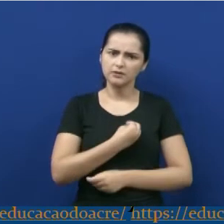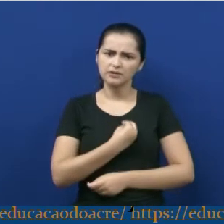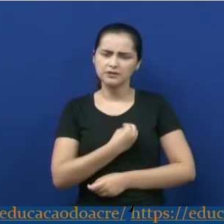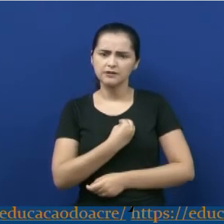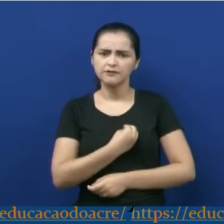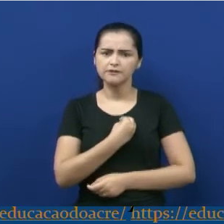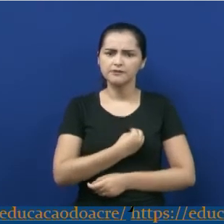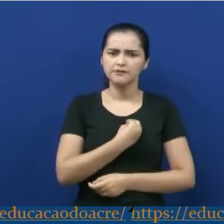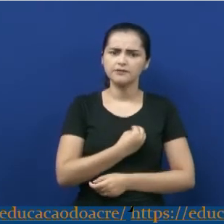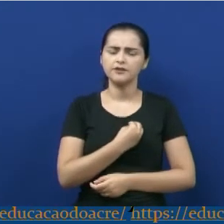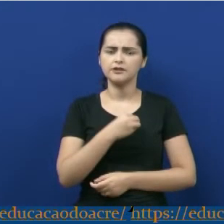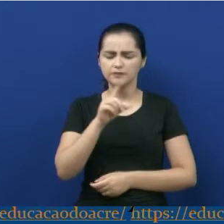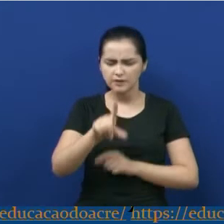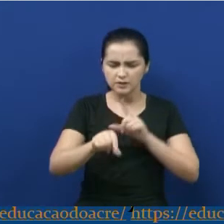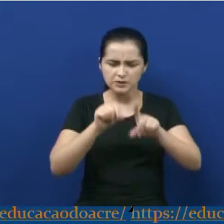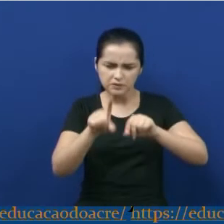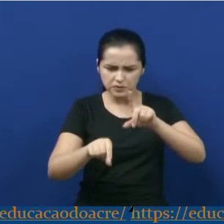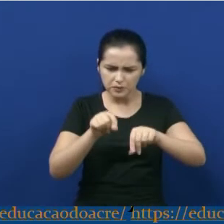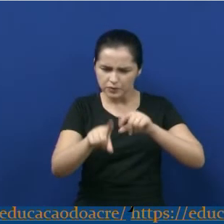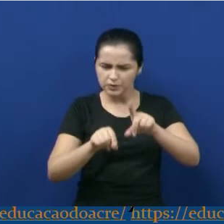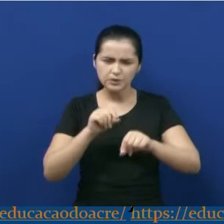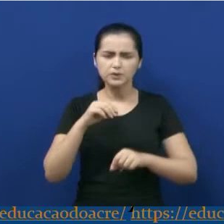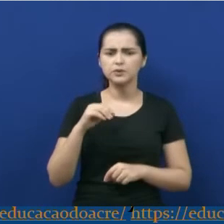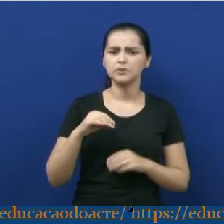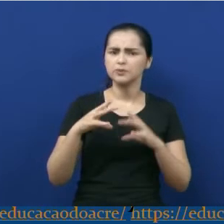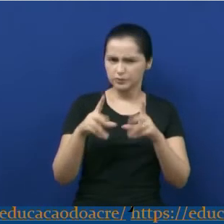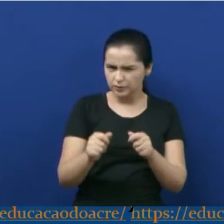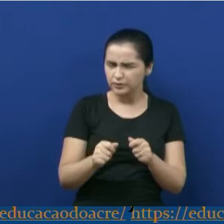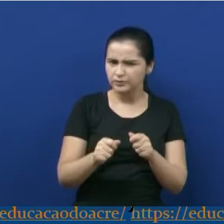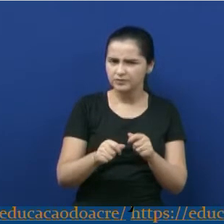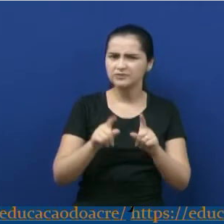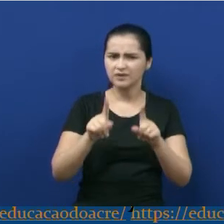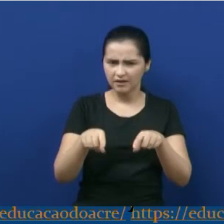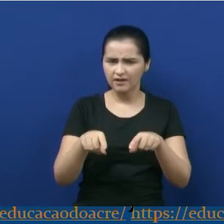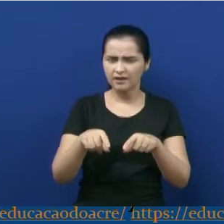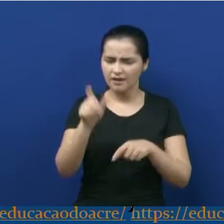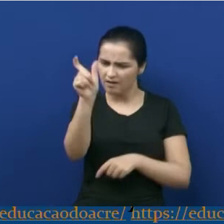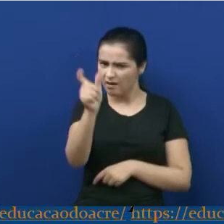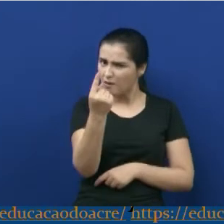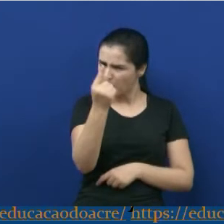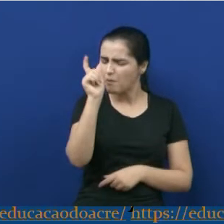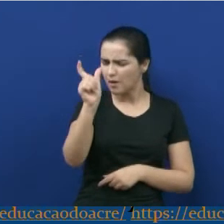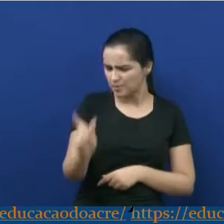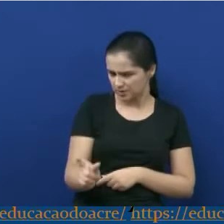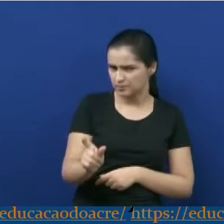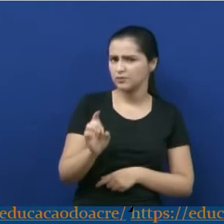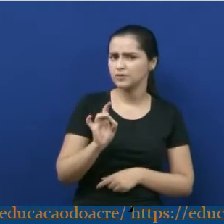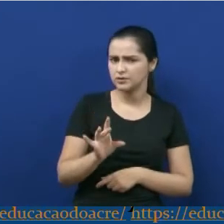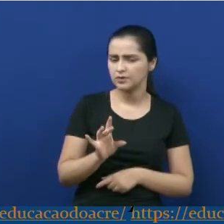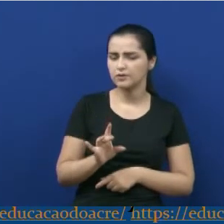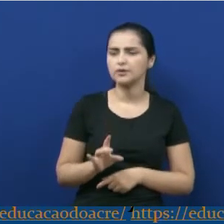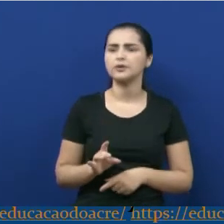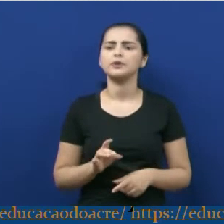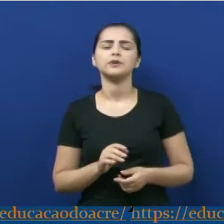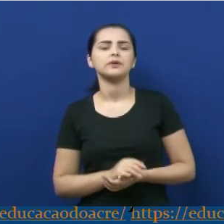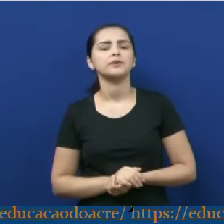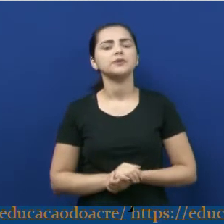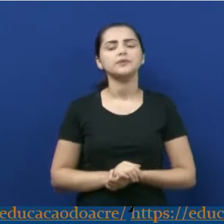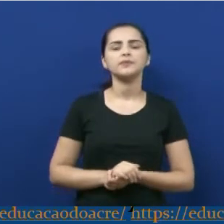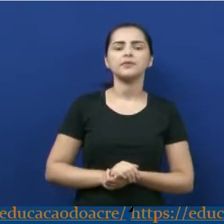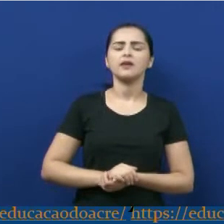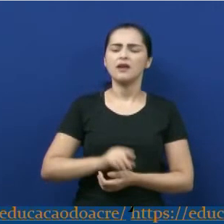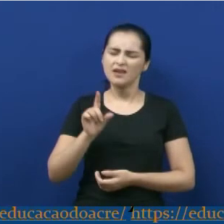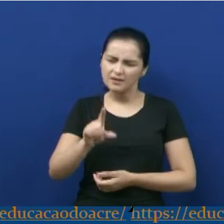subjetivamente determinado um será subjetivo que tem a ver com o sujeito a Penas e determinado quer dizer é